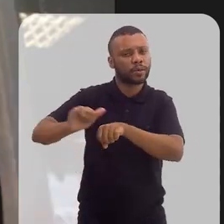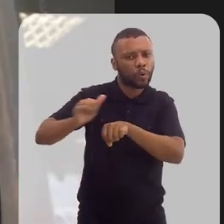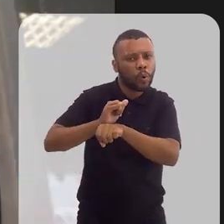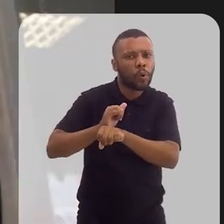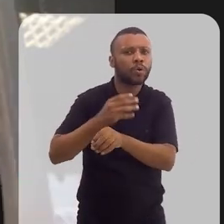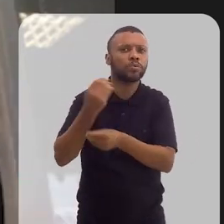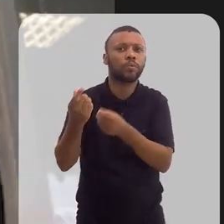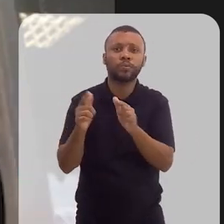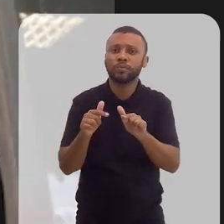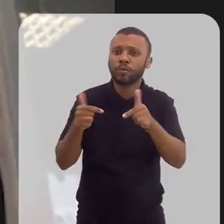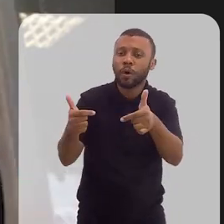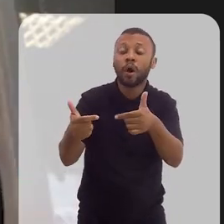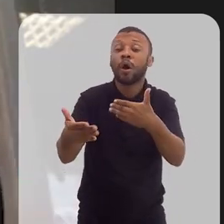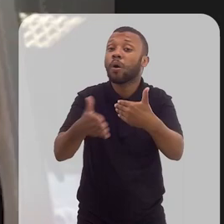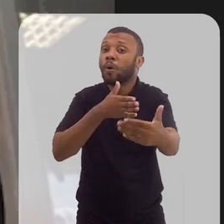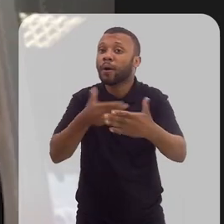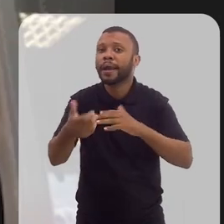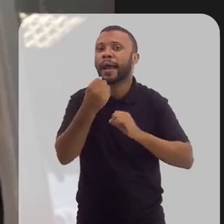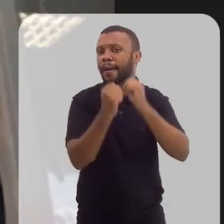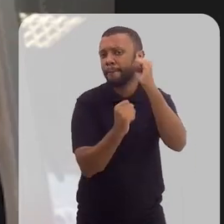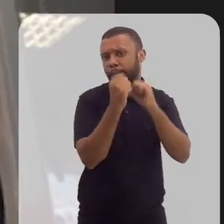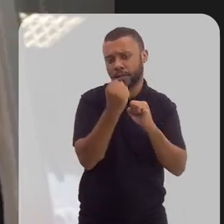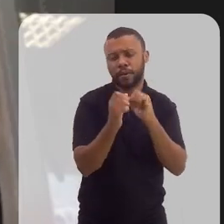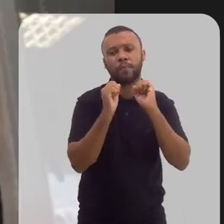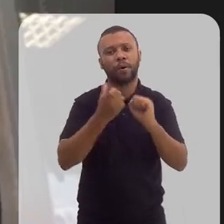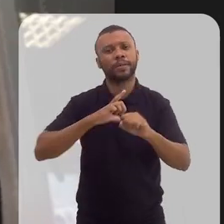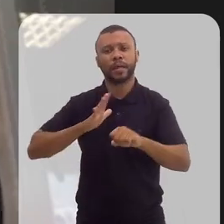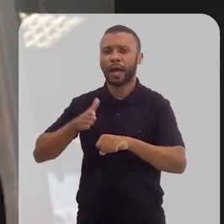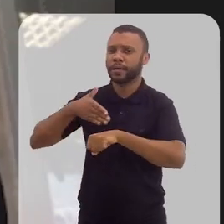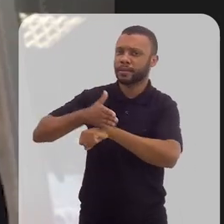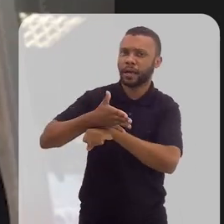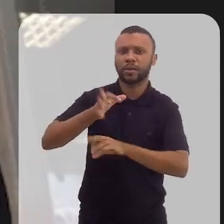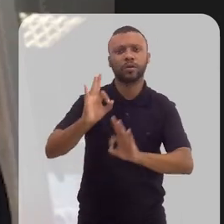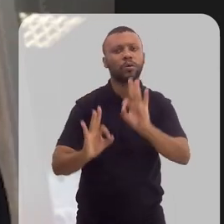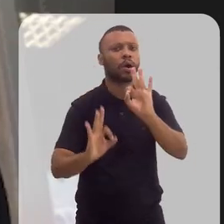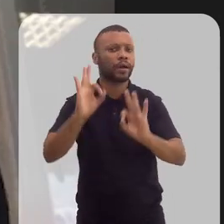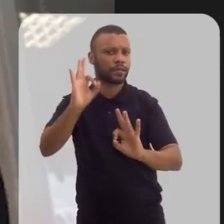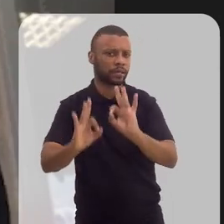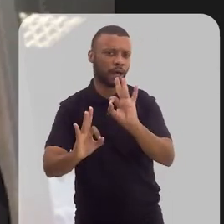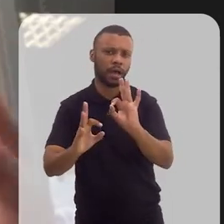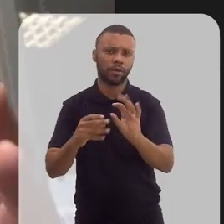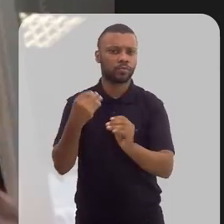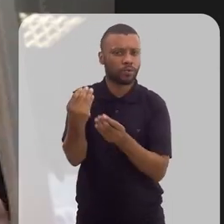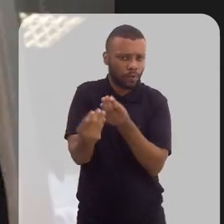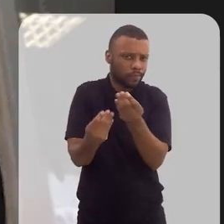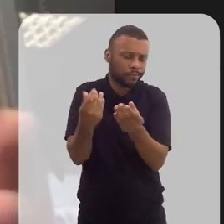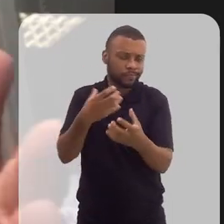qualquer tamanho possa ter acesso e possa se organizar de uma maneira